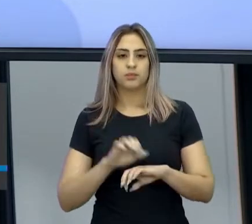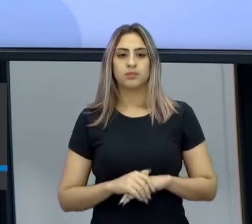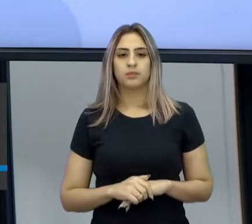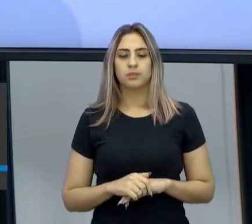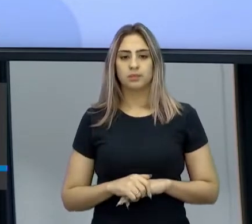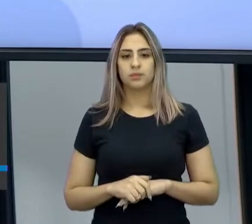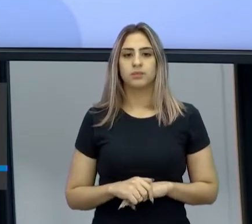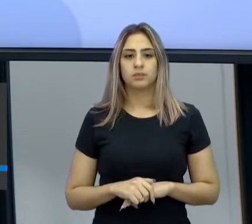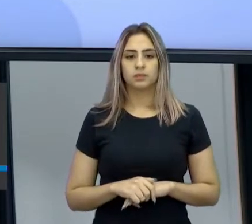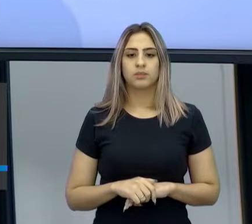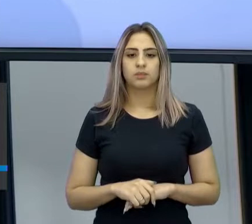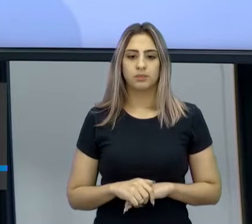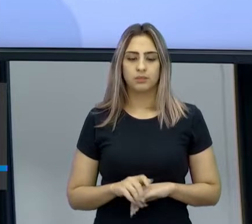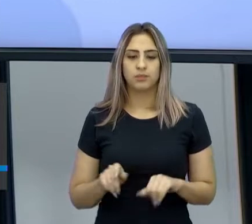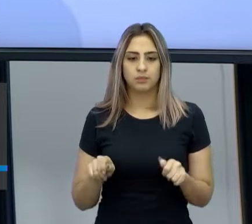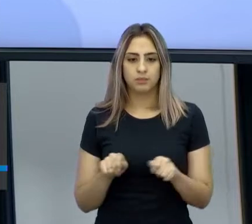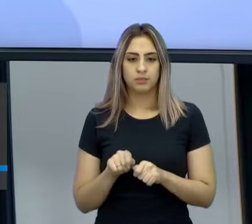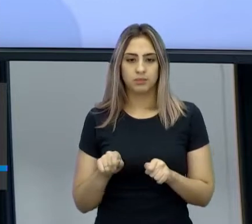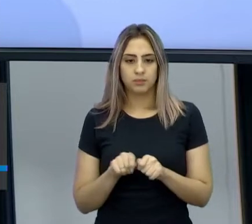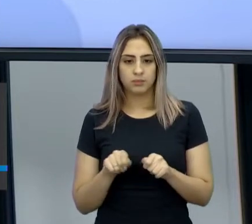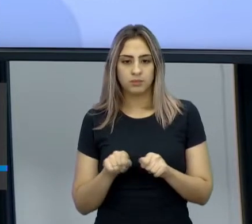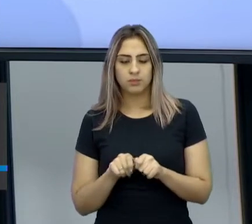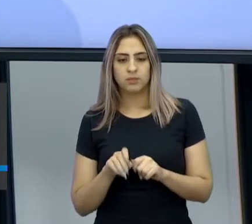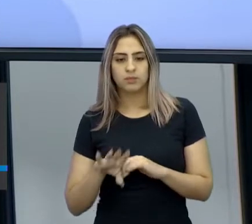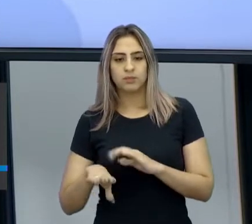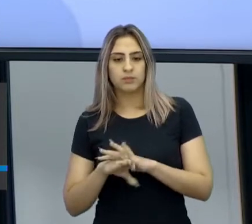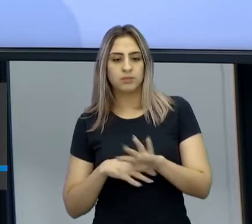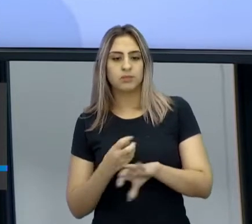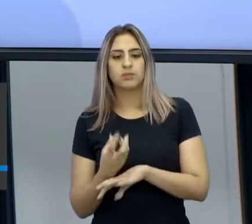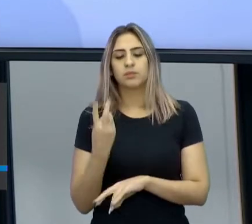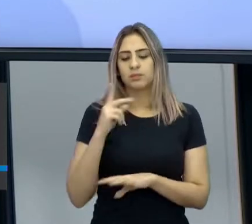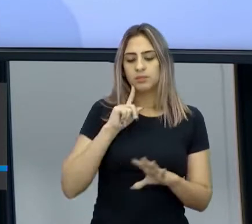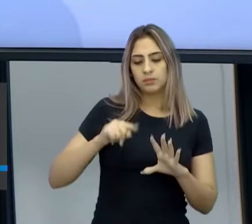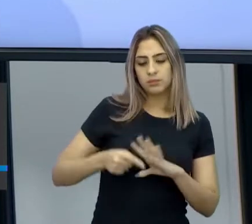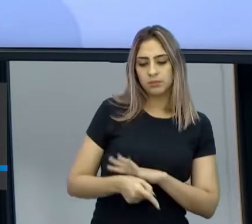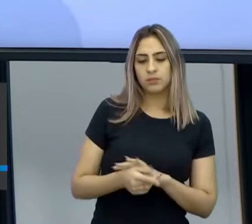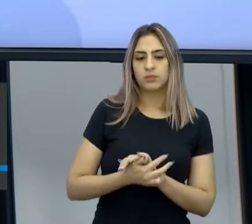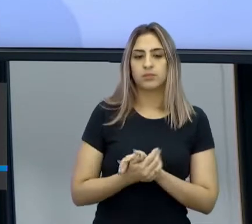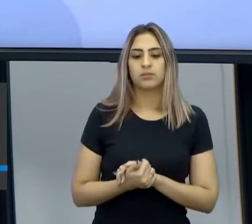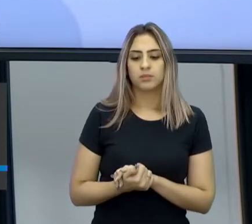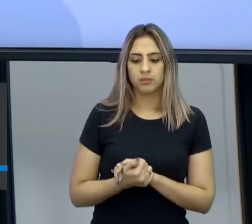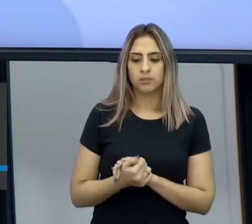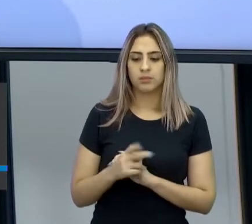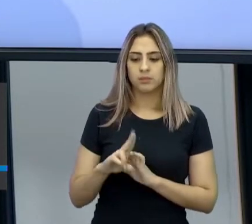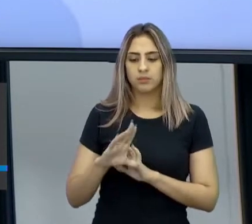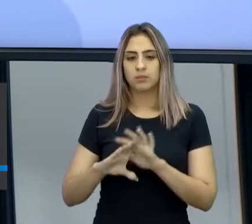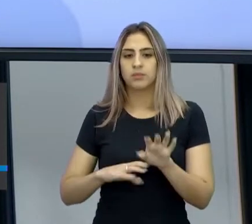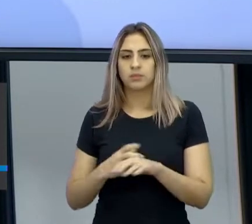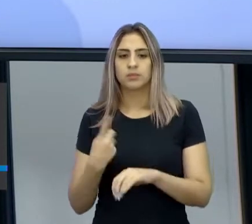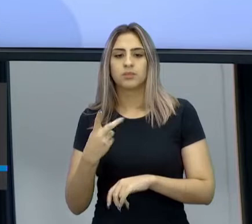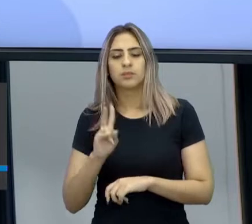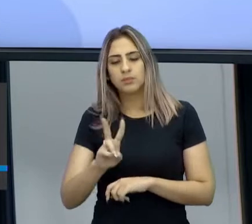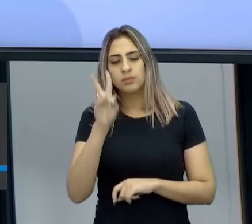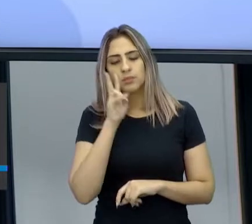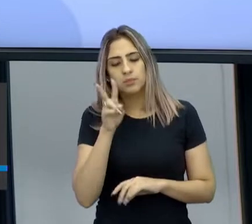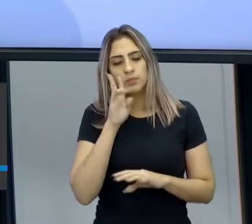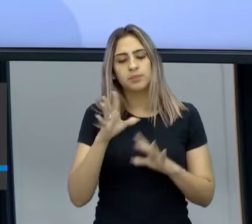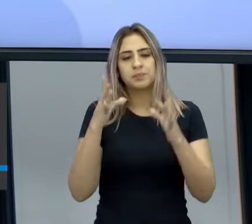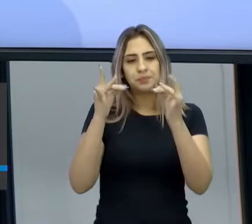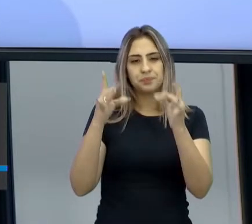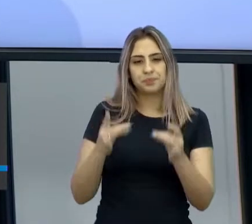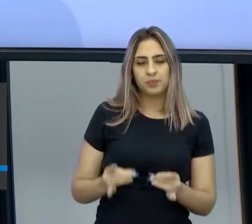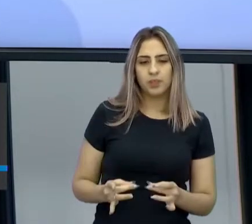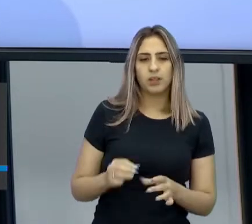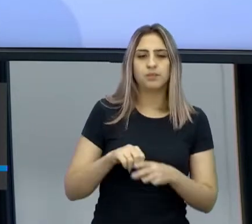Fazem habilidades do componente 3 e do aprofundamento, né? Da unidade curricular 1. E sempre lembrando, né? A descrição